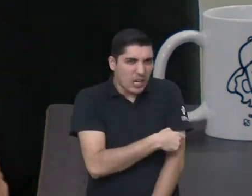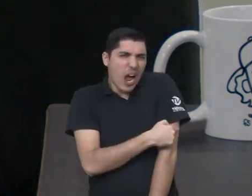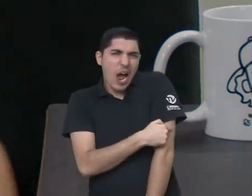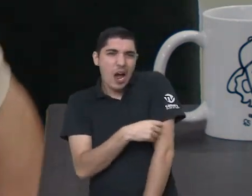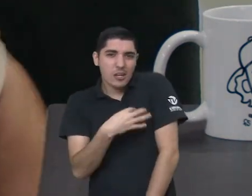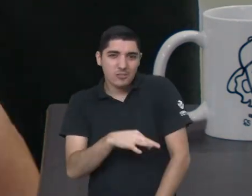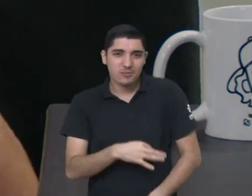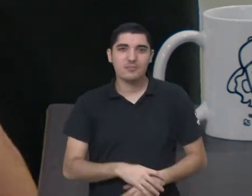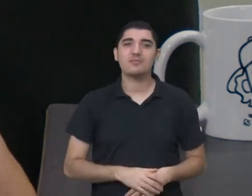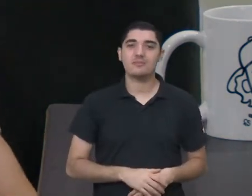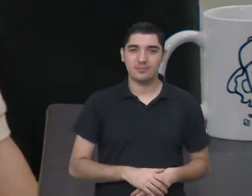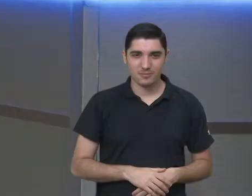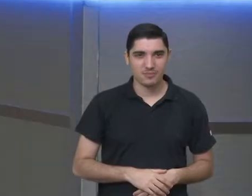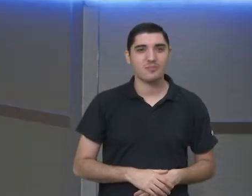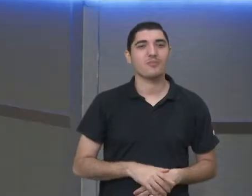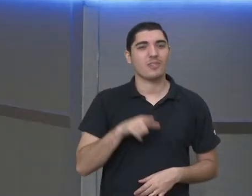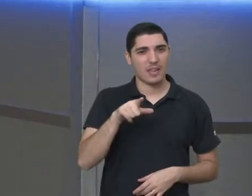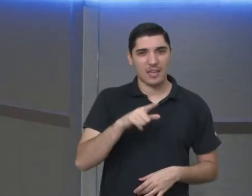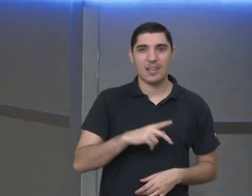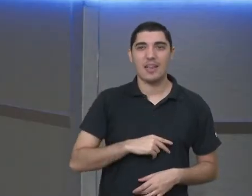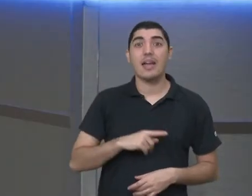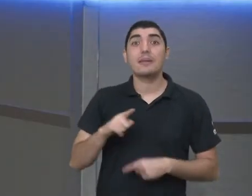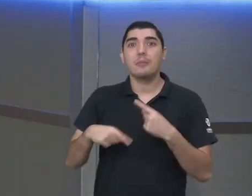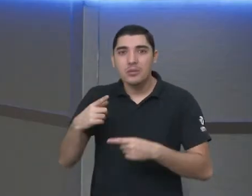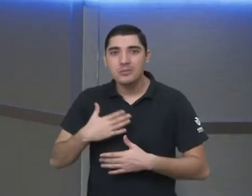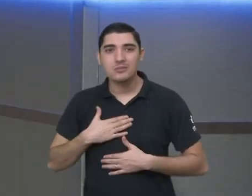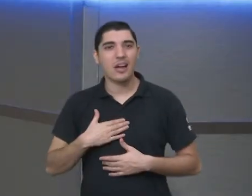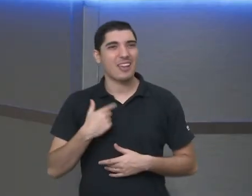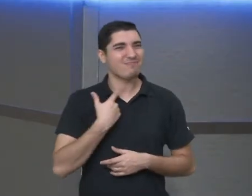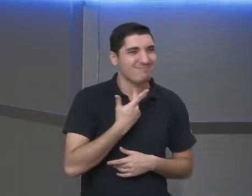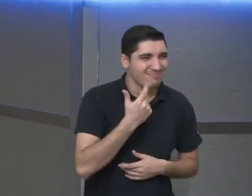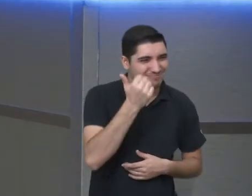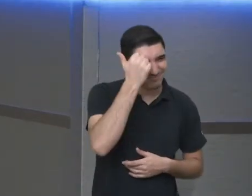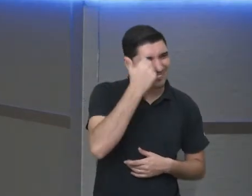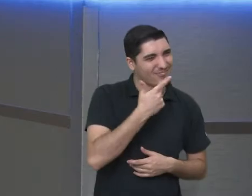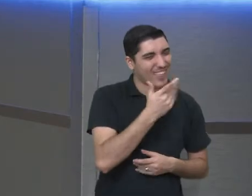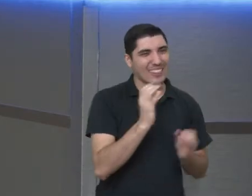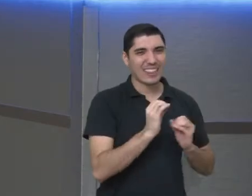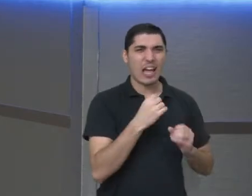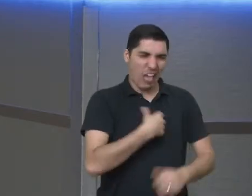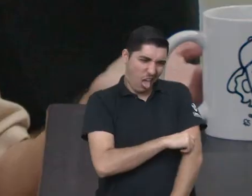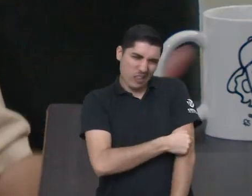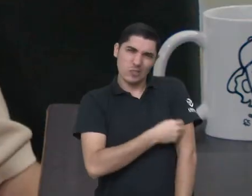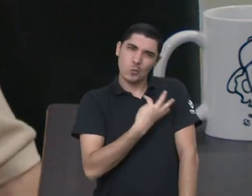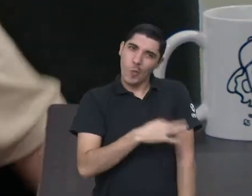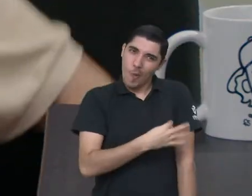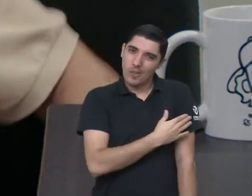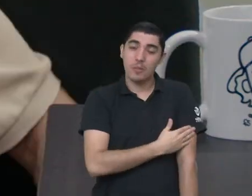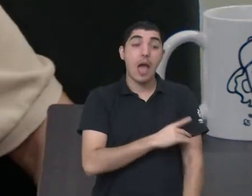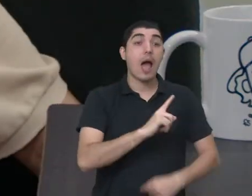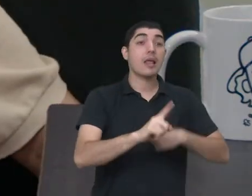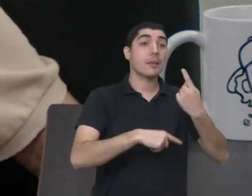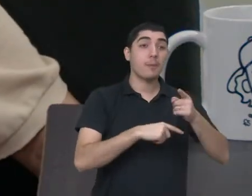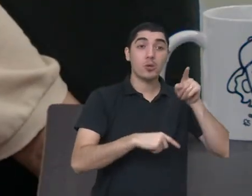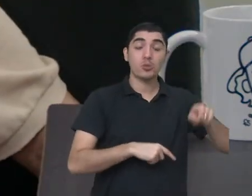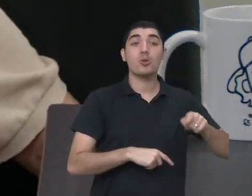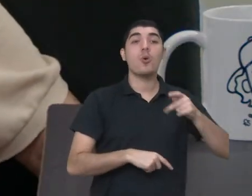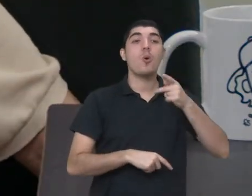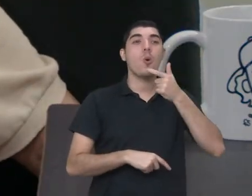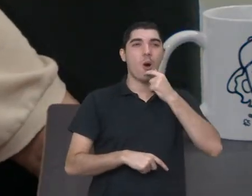lá que o Vitor Eugênio não podia entrar, que era o massagista do São José, não podia entrar em campo, porque ele estava suspenso. Quem que entrou de massagista?